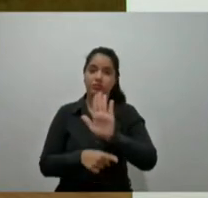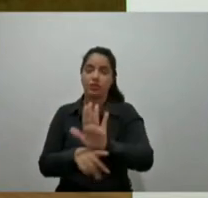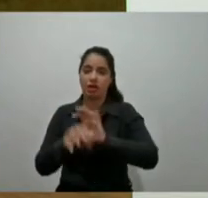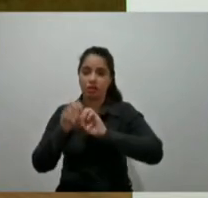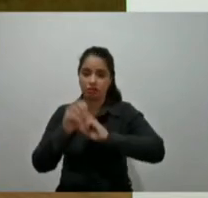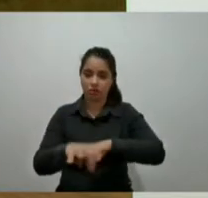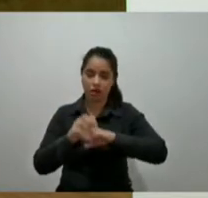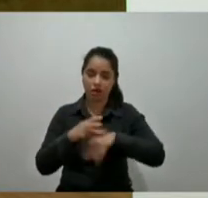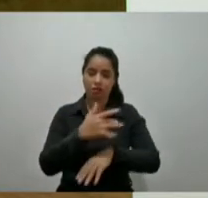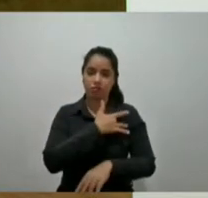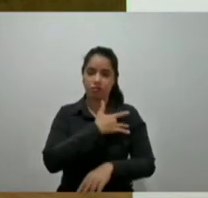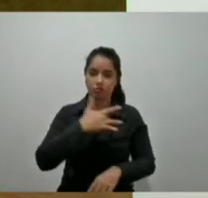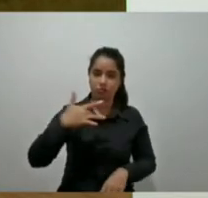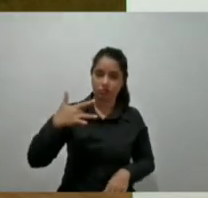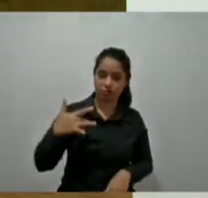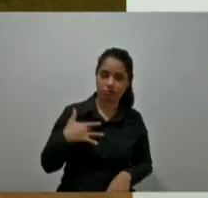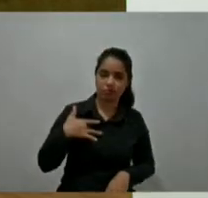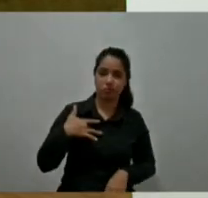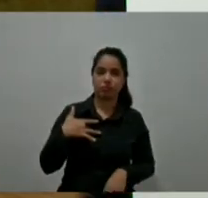saneamento. Obrigado.